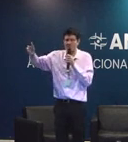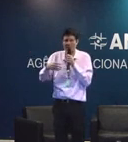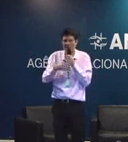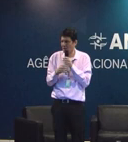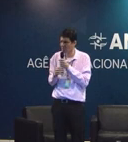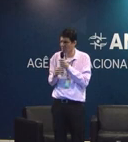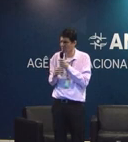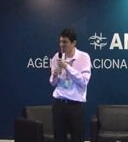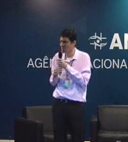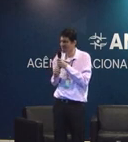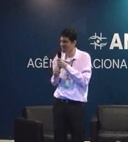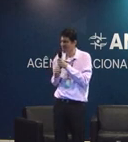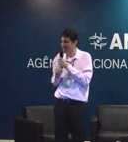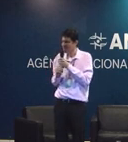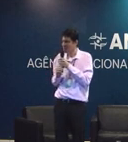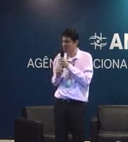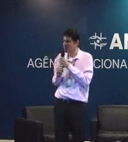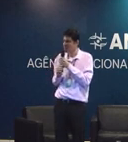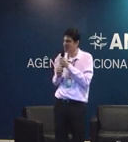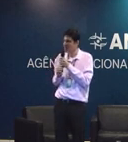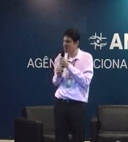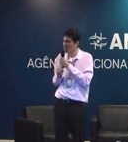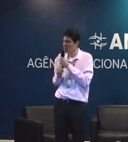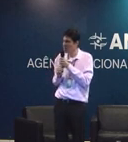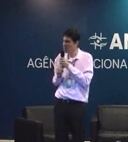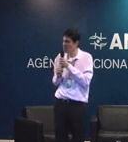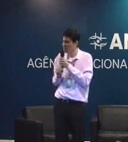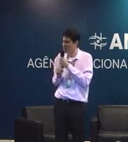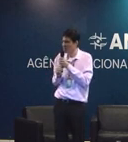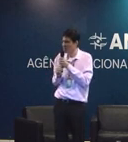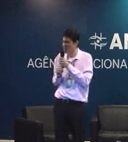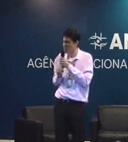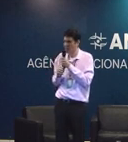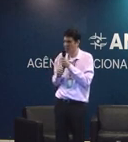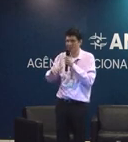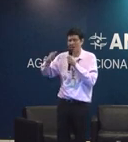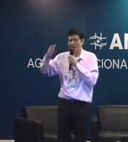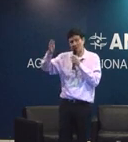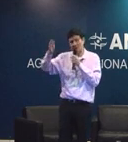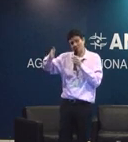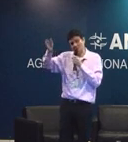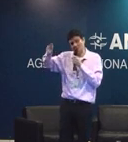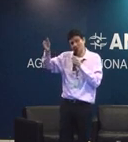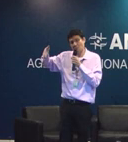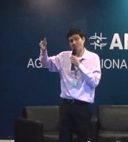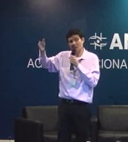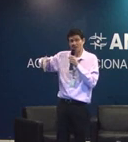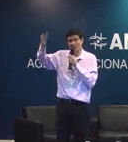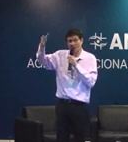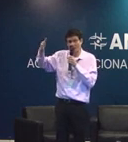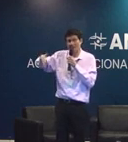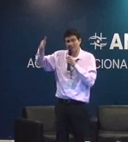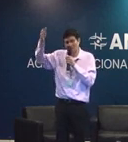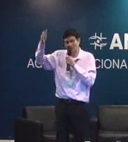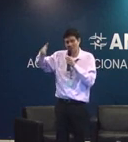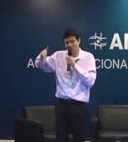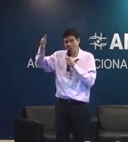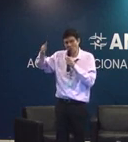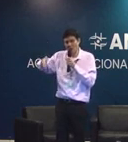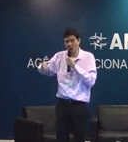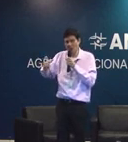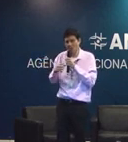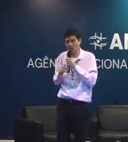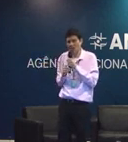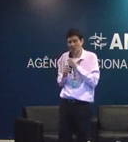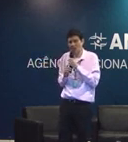isso? Esperamos que esse encontro dos coordenadores estaduais seja permanente, um calendário dentro, anual